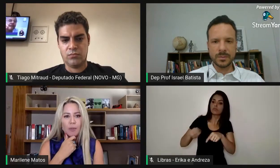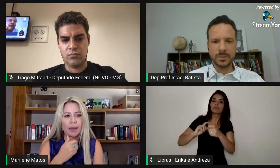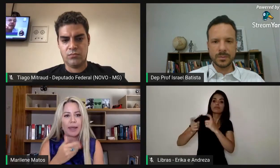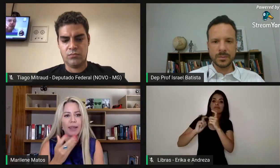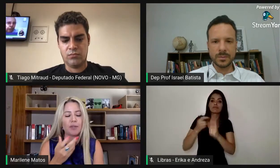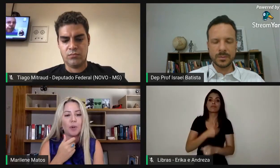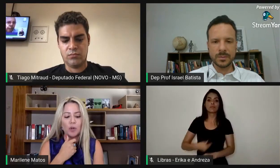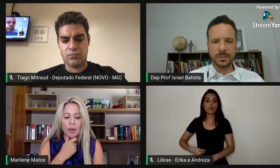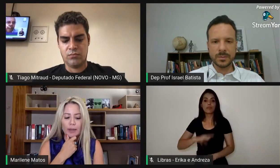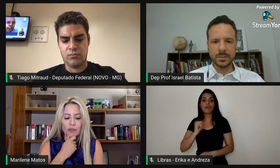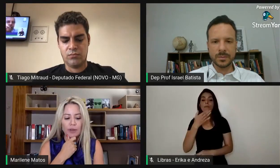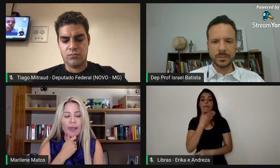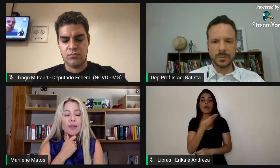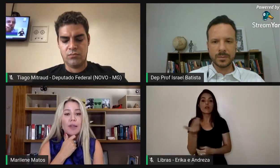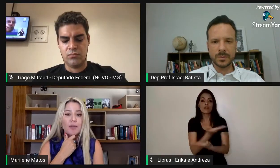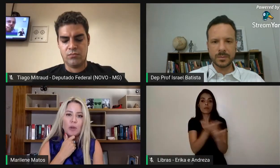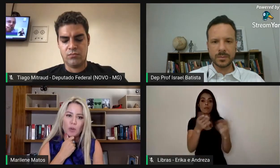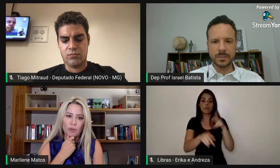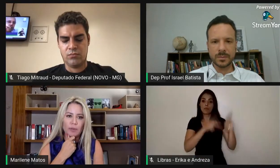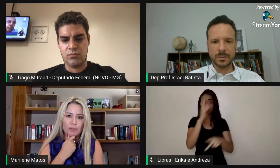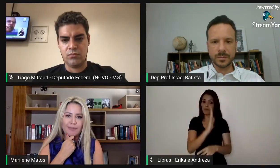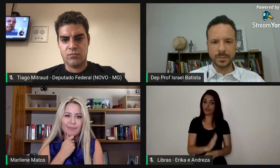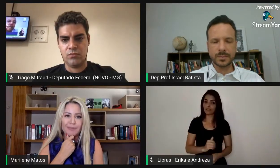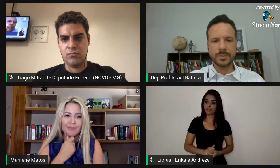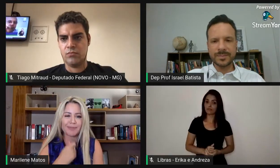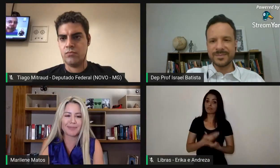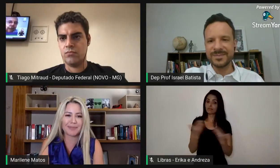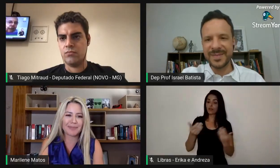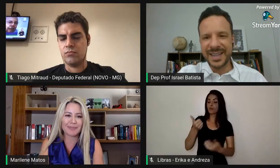professor Israel para expor durante 10 a 15 minutos.